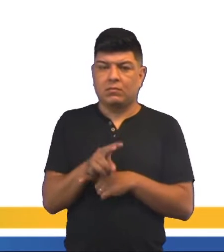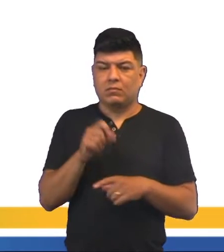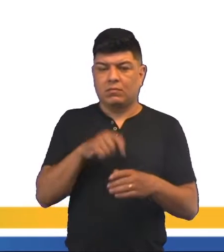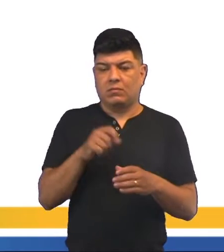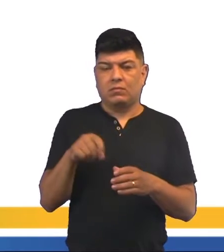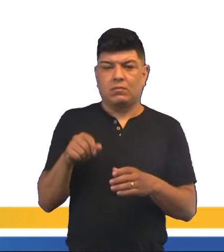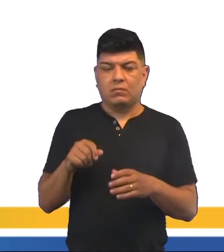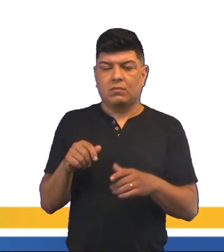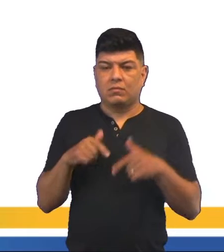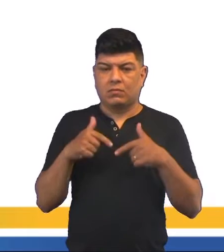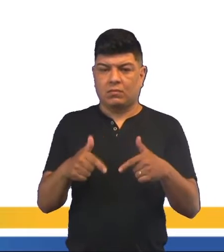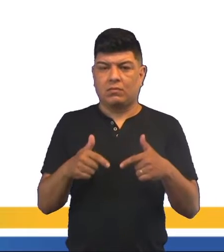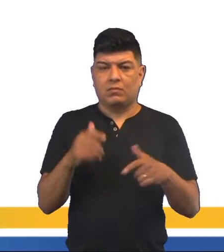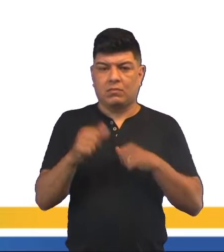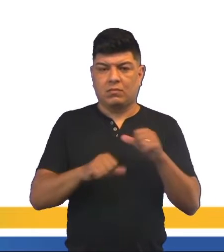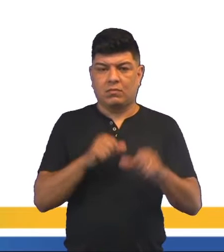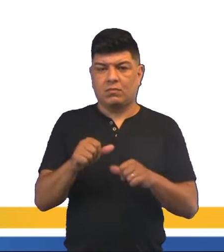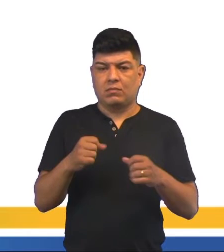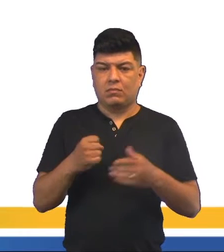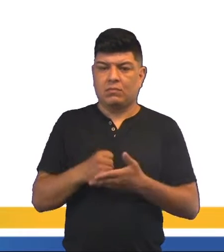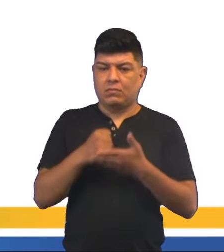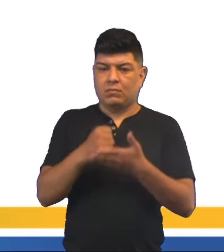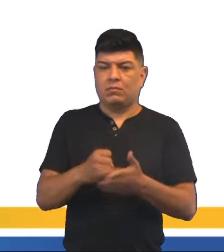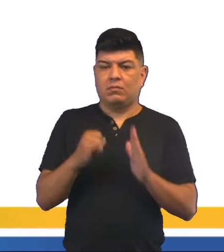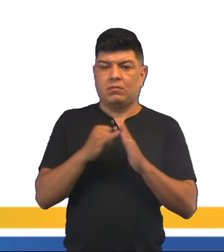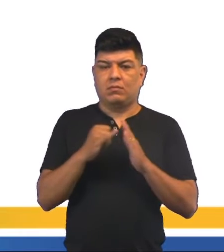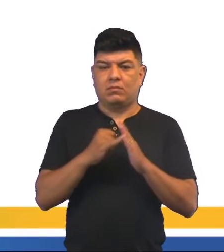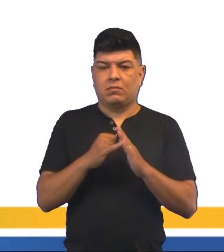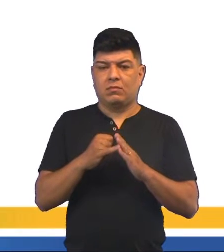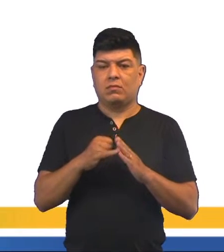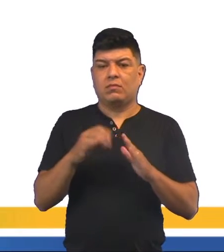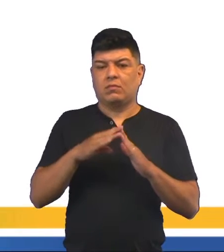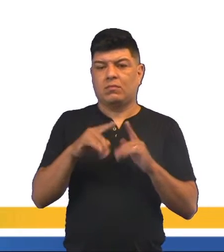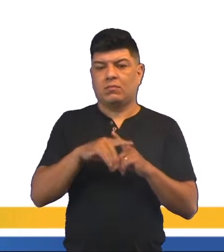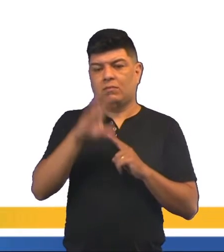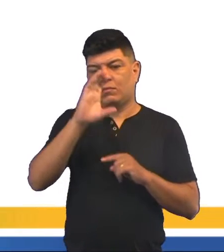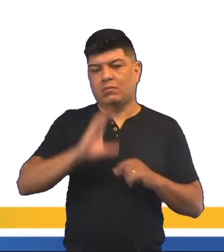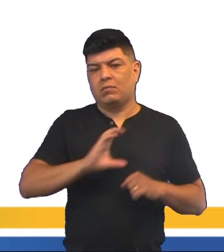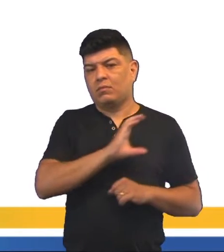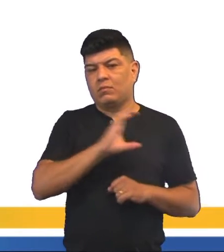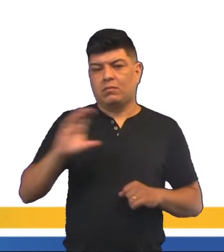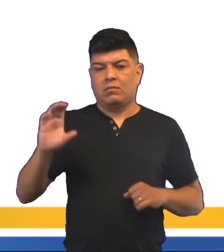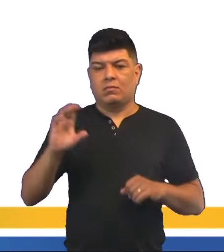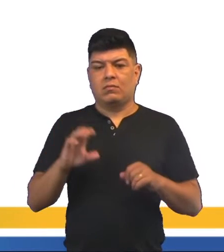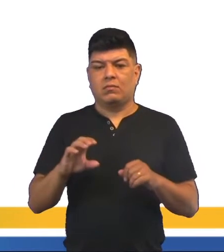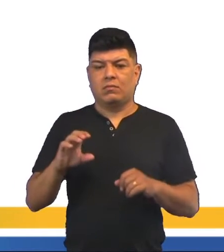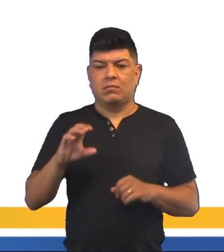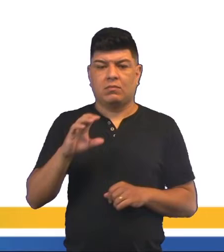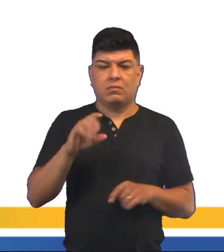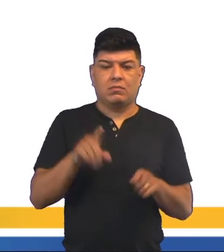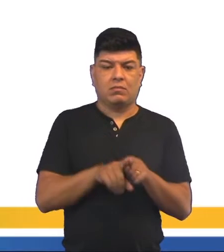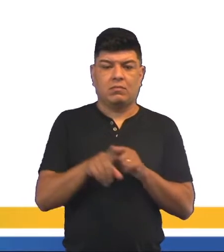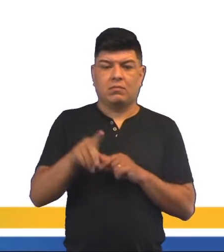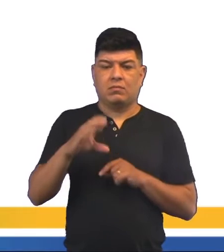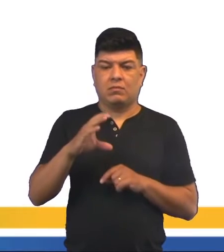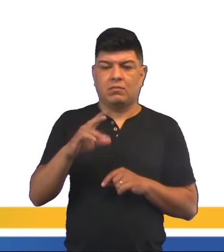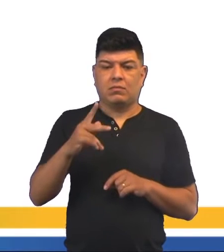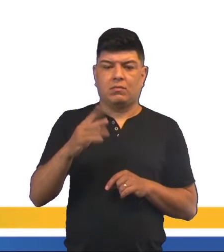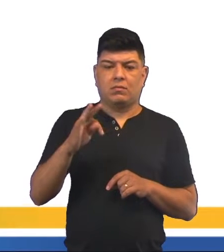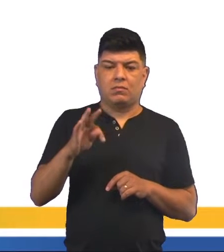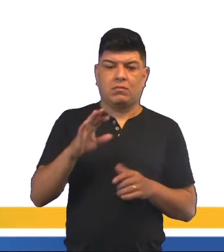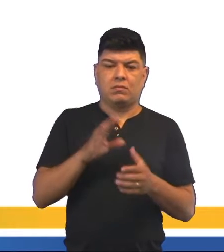reagiram a essas mudanças, né, apoiados por instituições da Igreja Católica, né, como a CPT, né, que é a Comissão Pastoral da